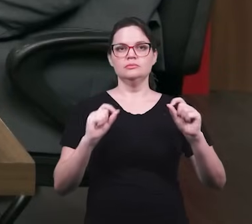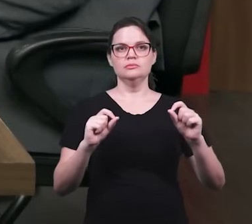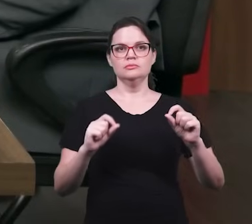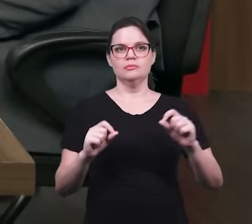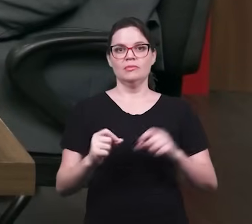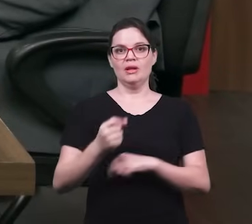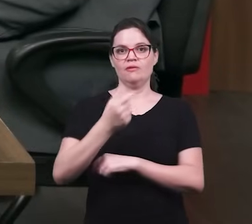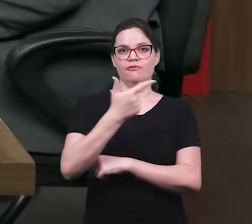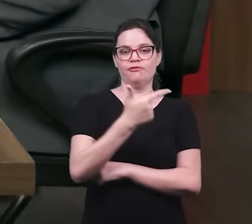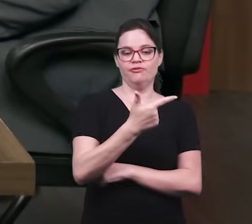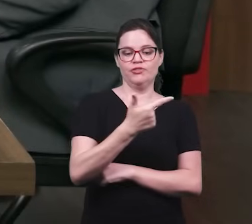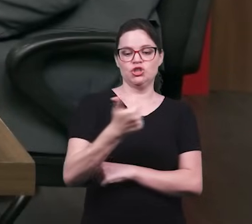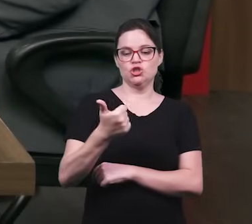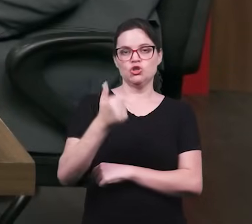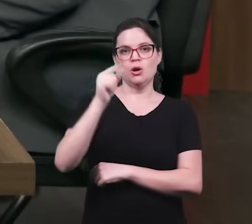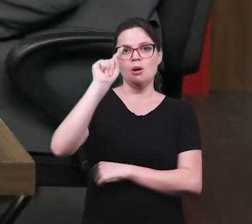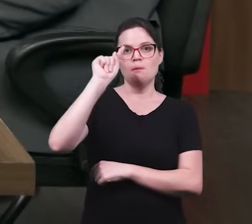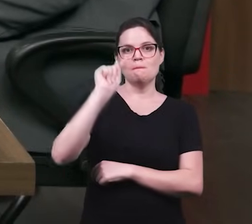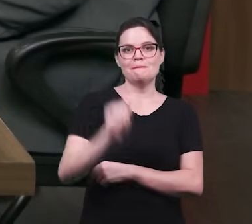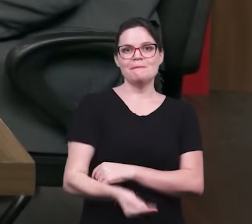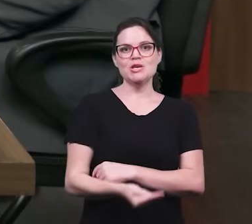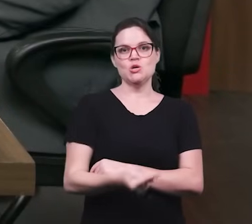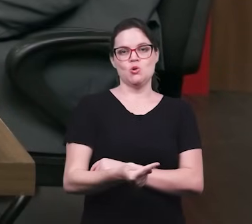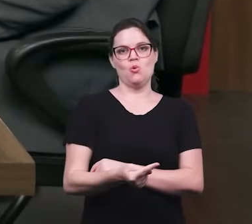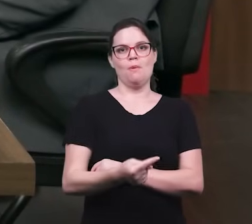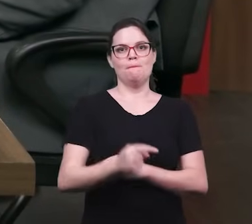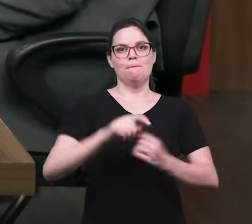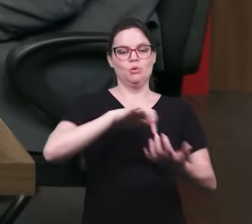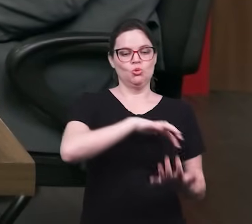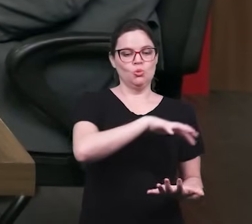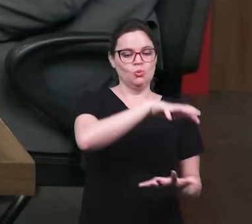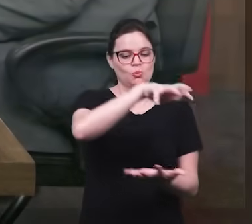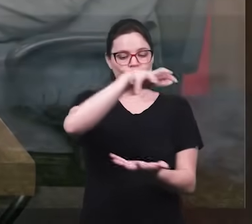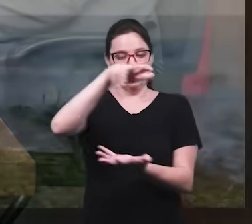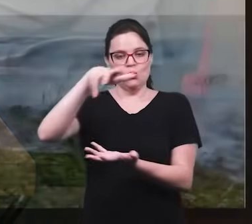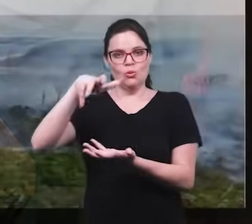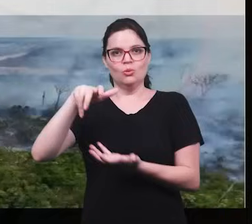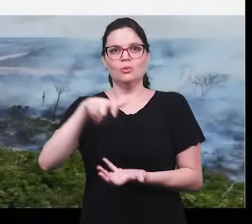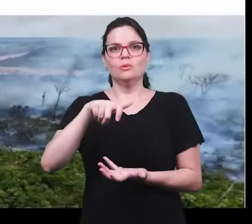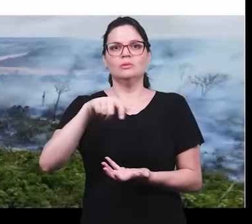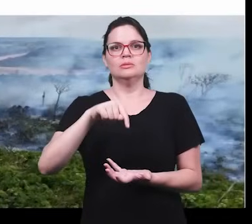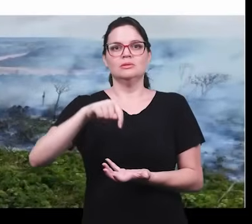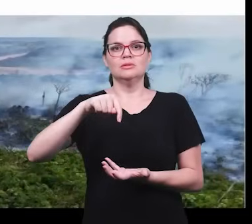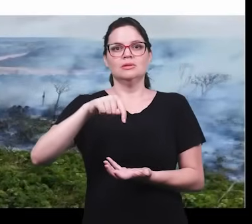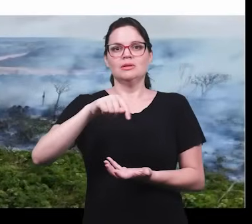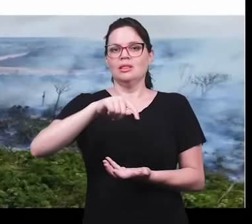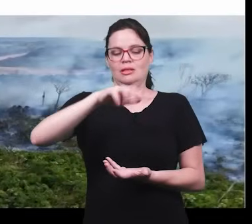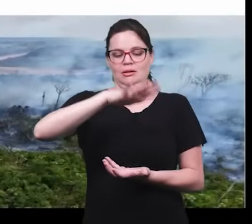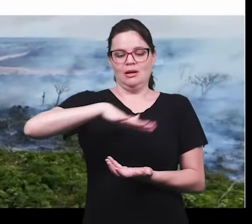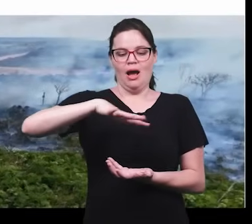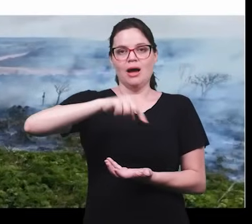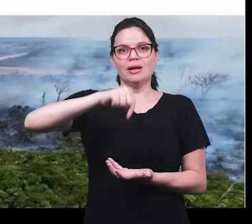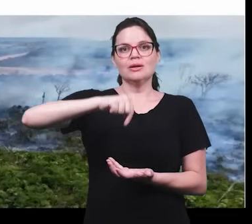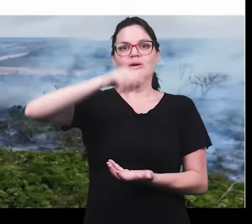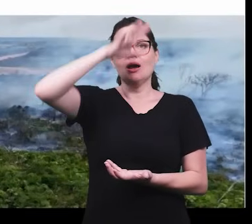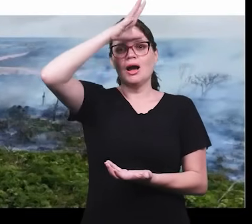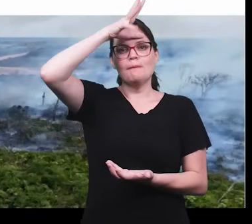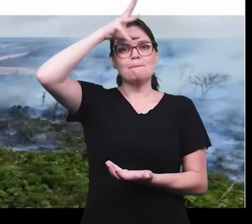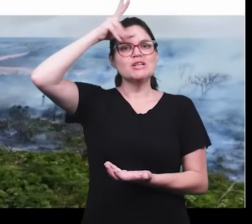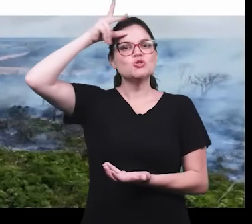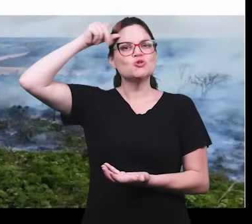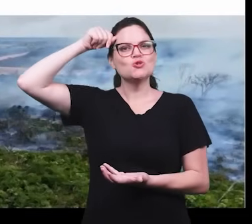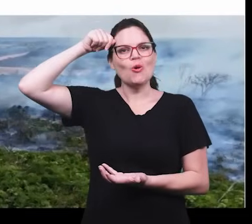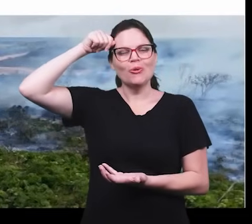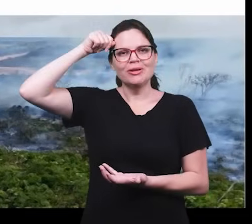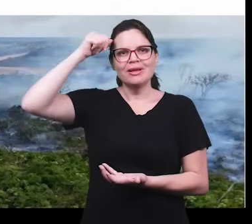21 mil queimadas foram identificadas na região da Amazônia, né? Então, o pior índice em